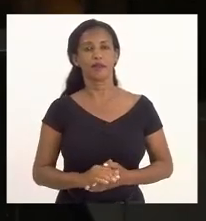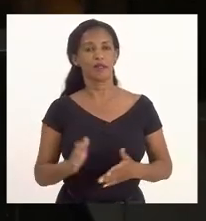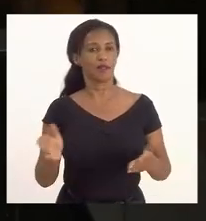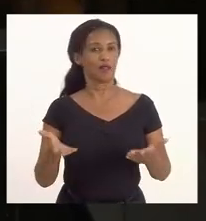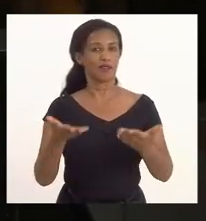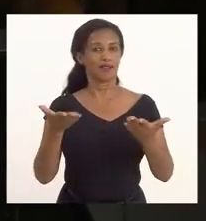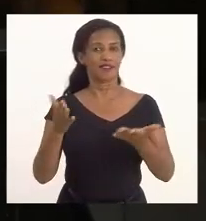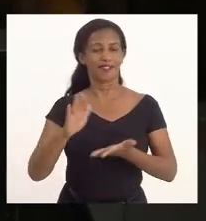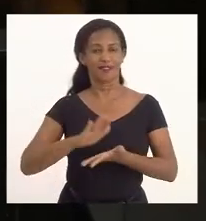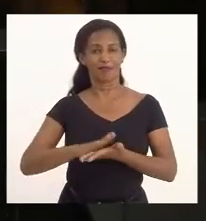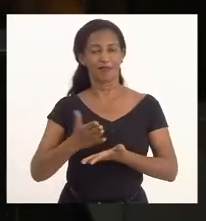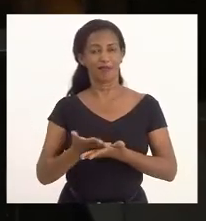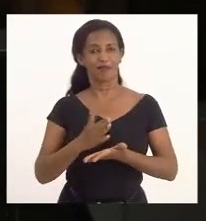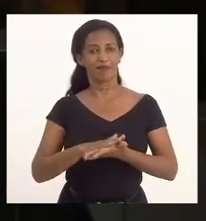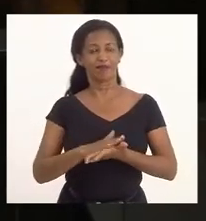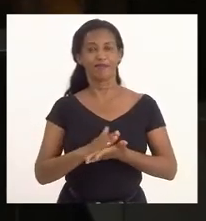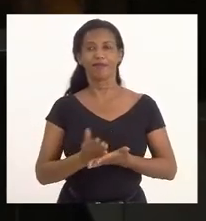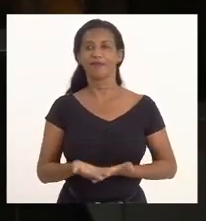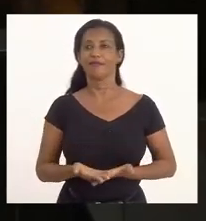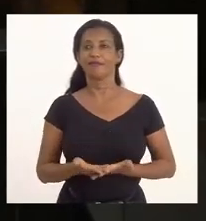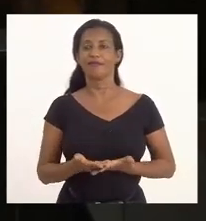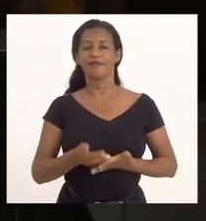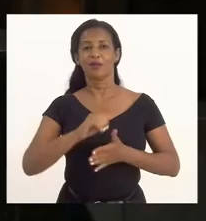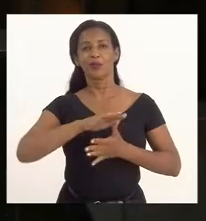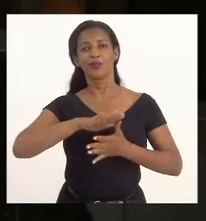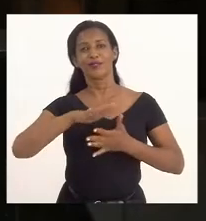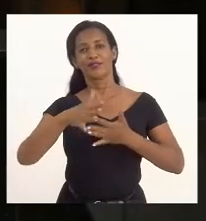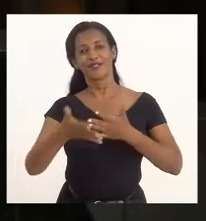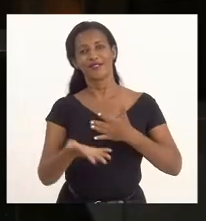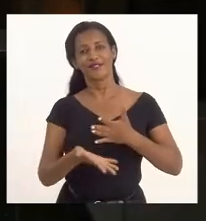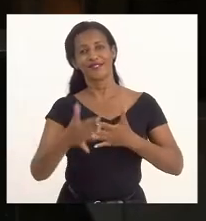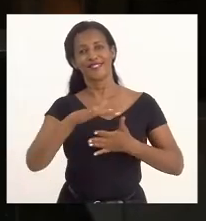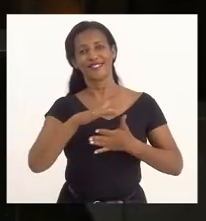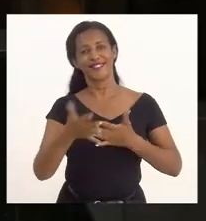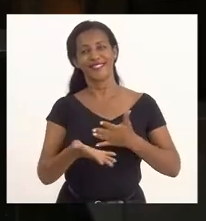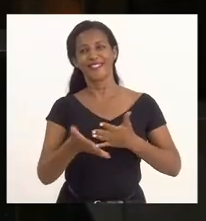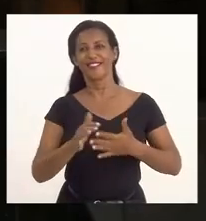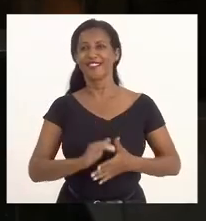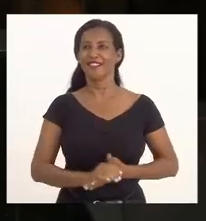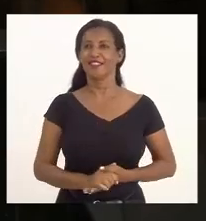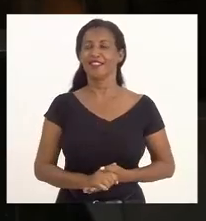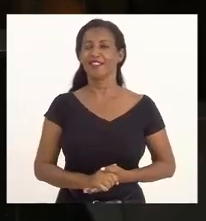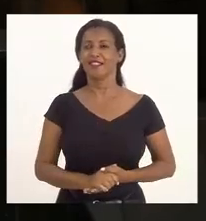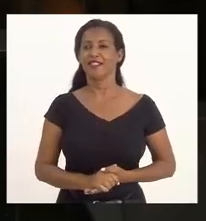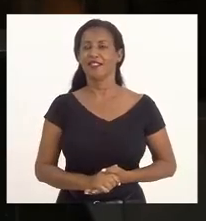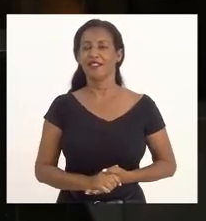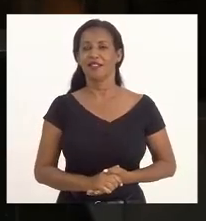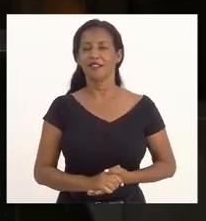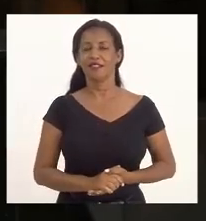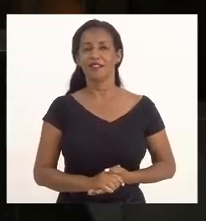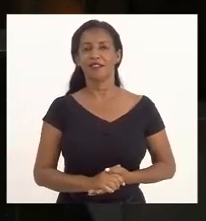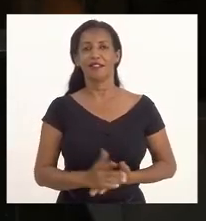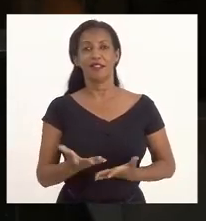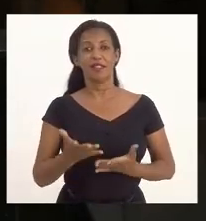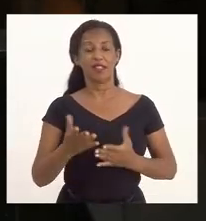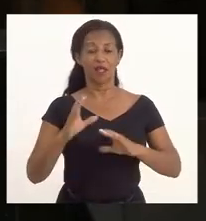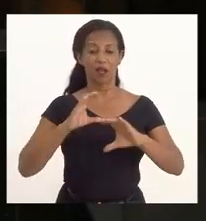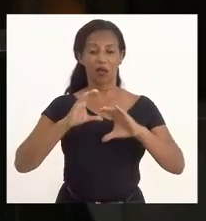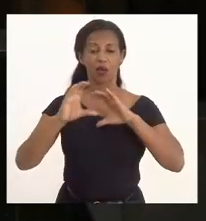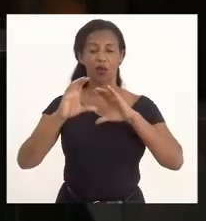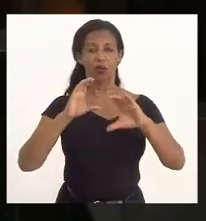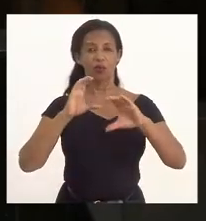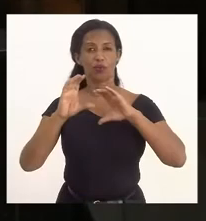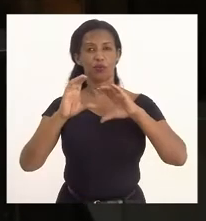senhora intérprete da linguagem de Libras, que leva a